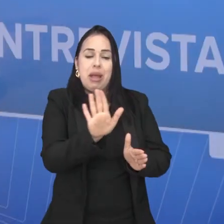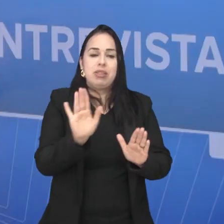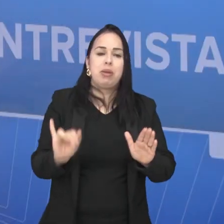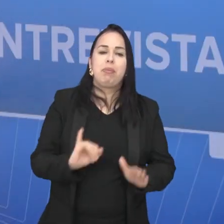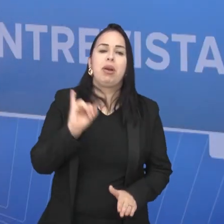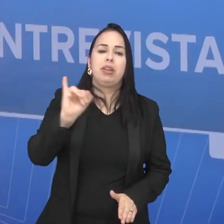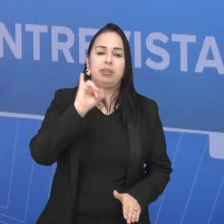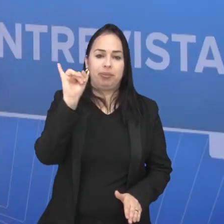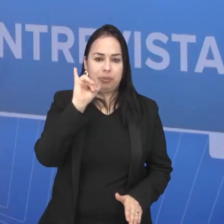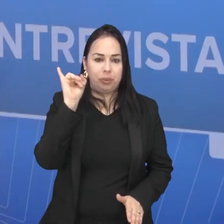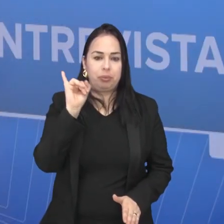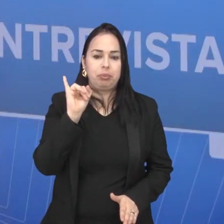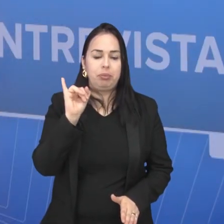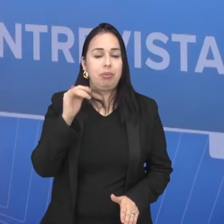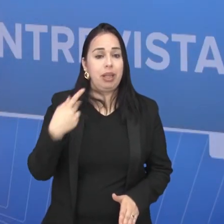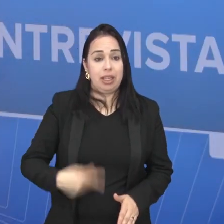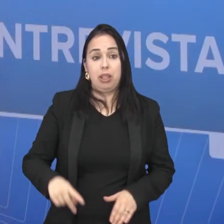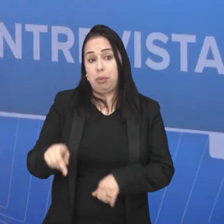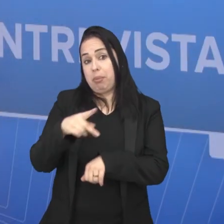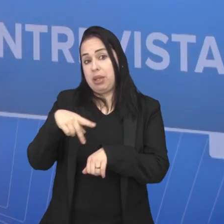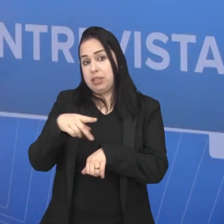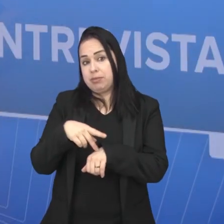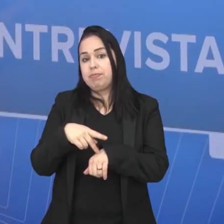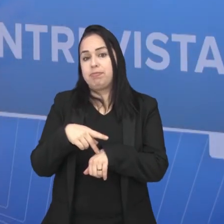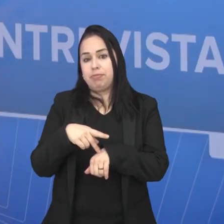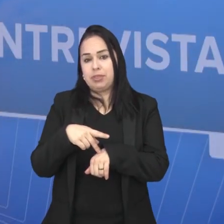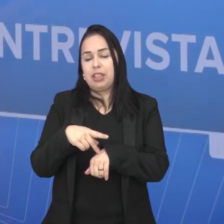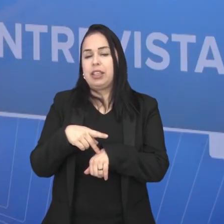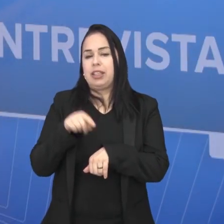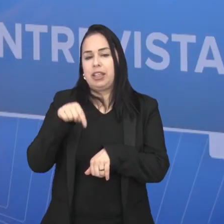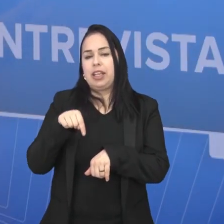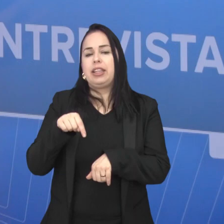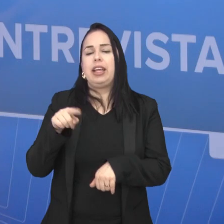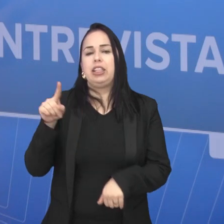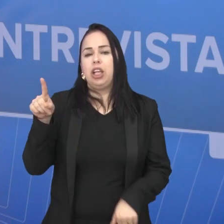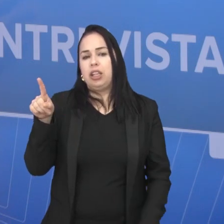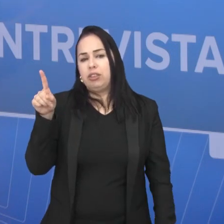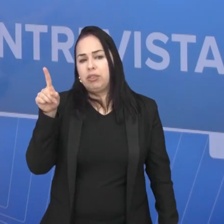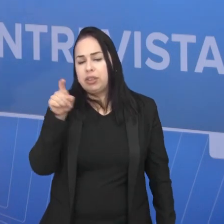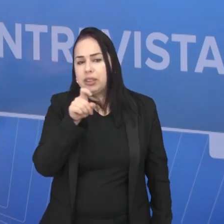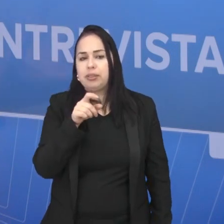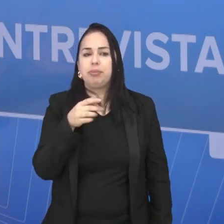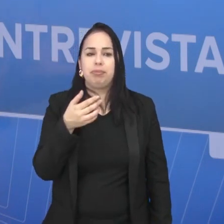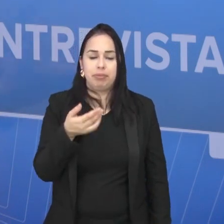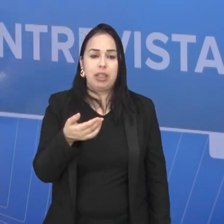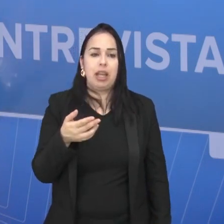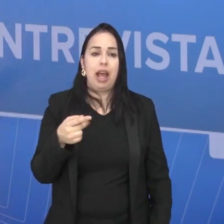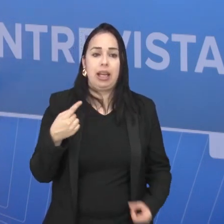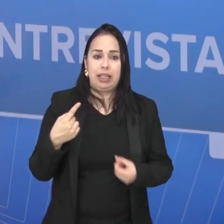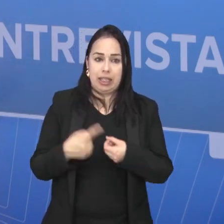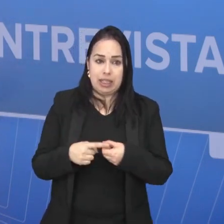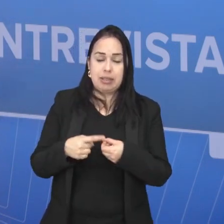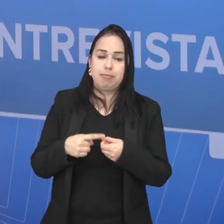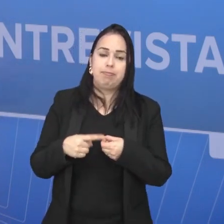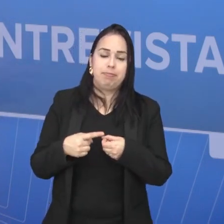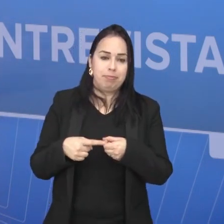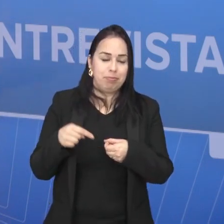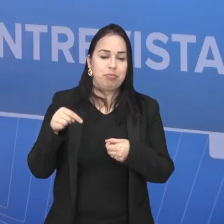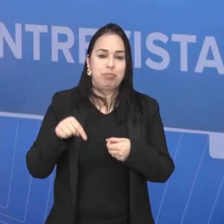o que é? Principalmente num país como o nosso, que a gente tem dificuldade de ter. Nós vivemos, né, numa cidade que